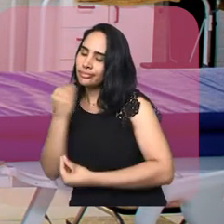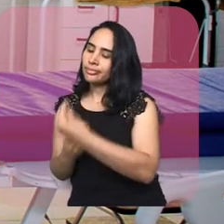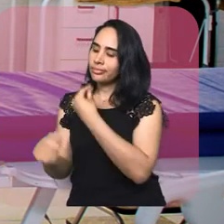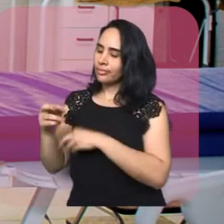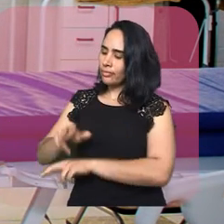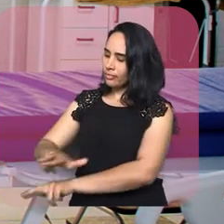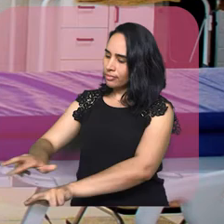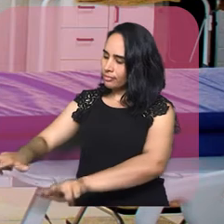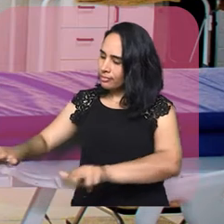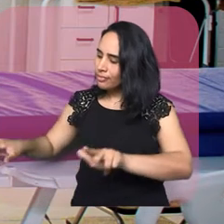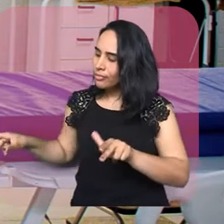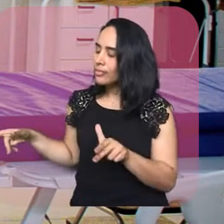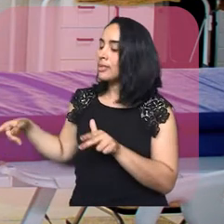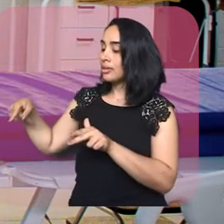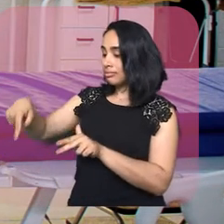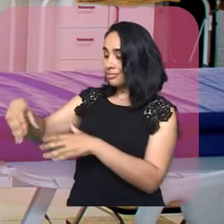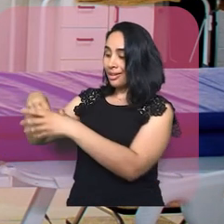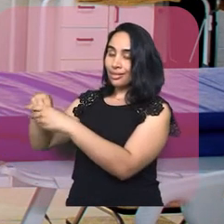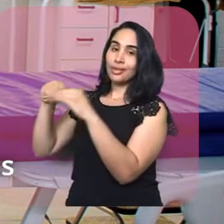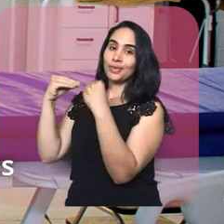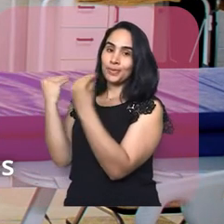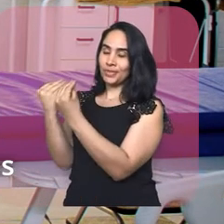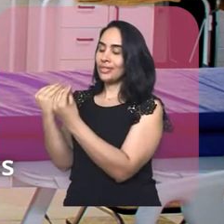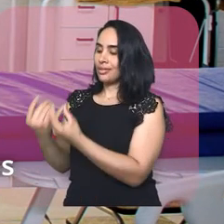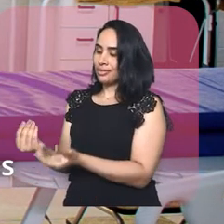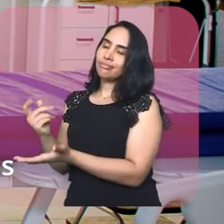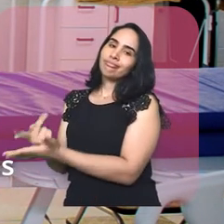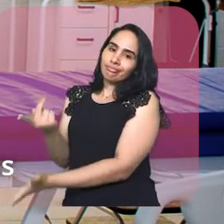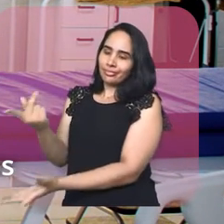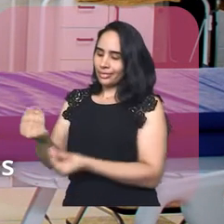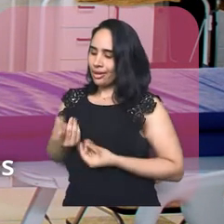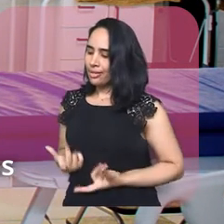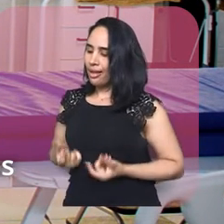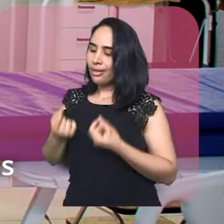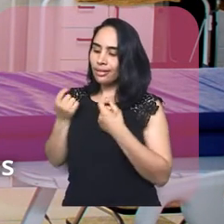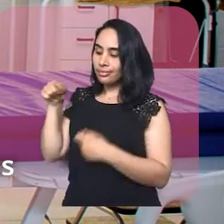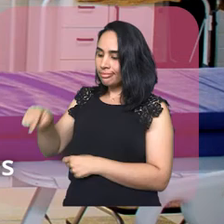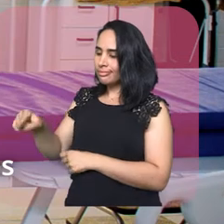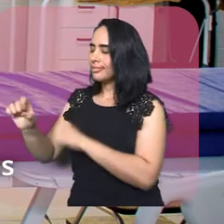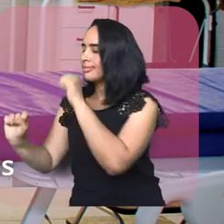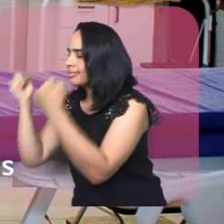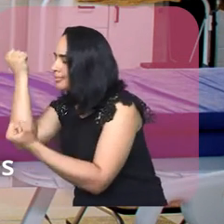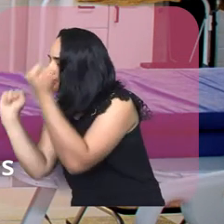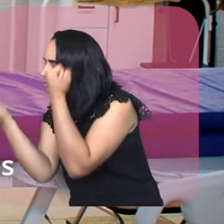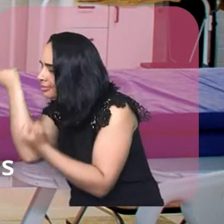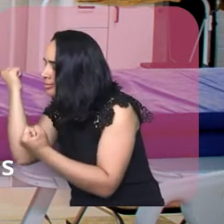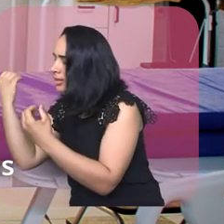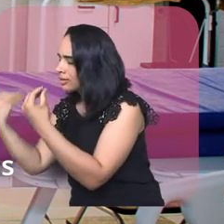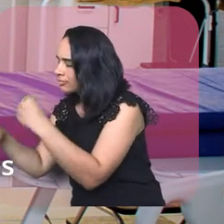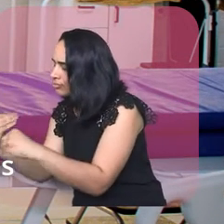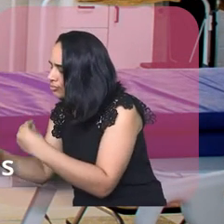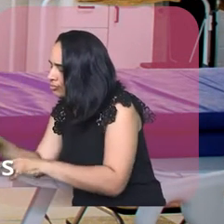existem alimentos que possuem substâncias cancerígenas que são encontrados nos alimentos ultraprocessados como